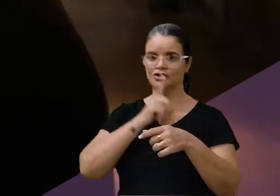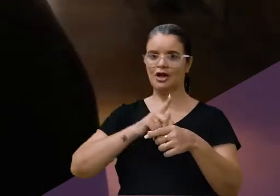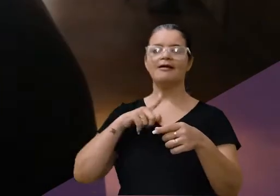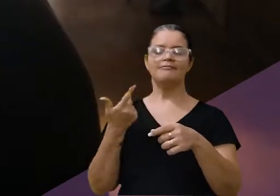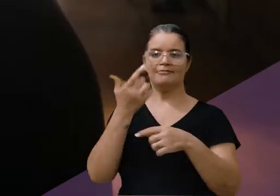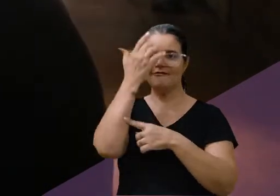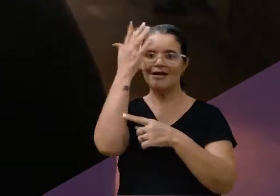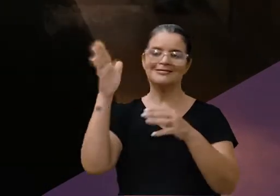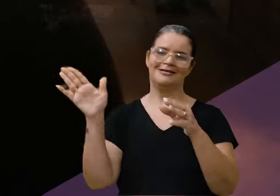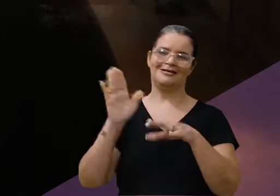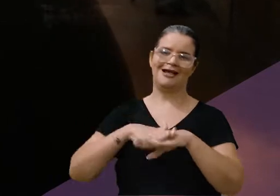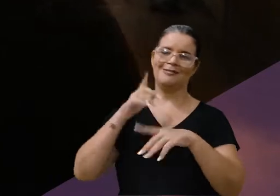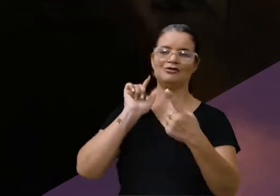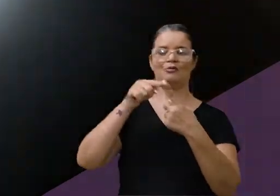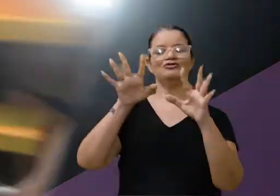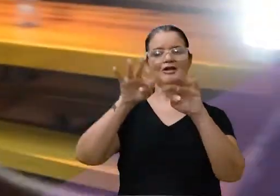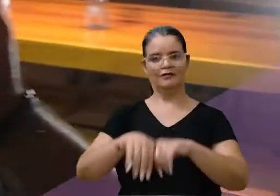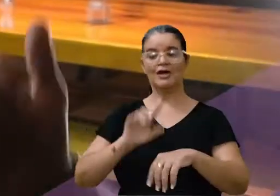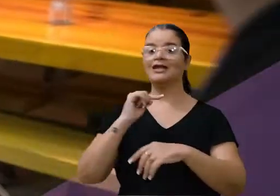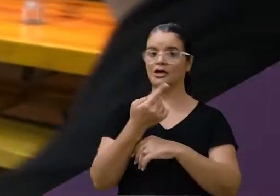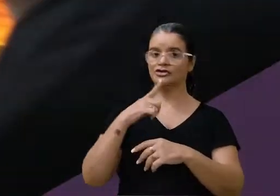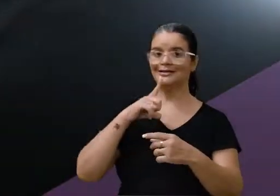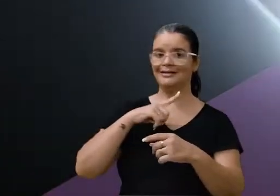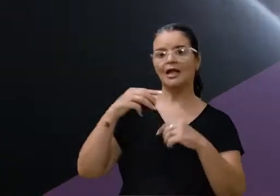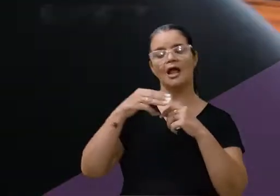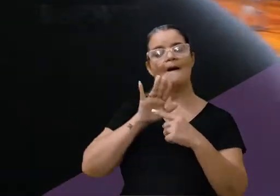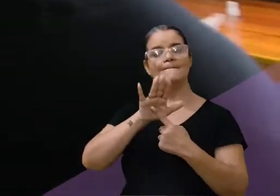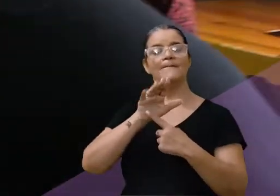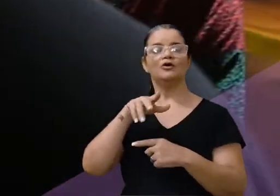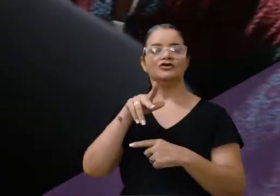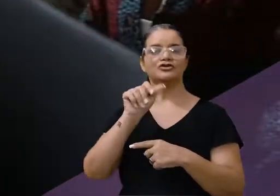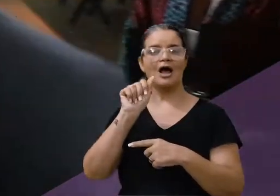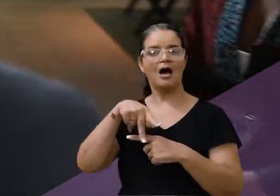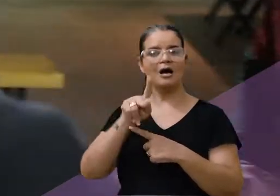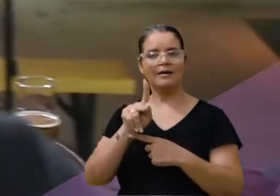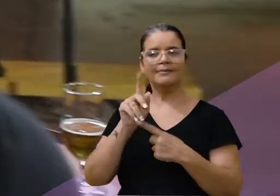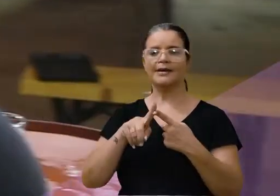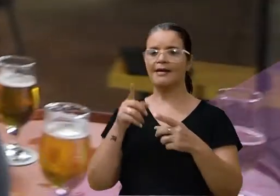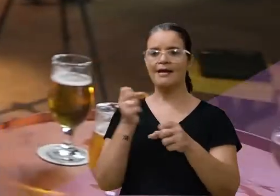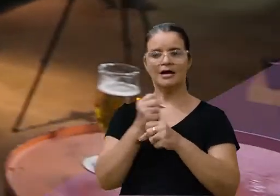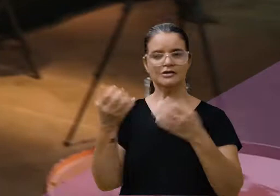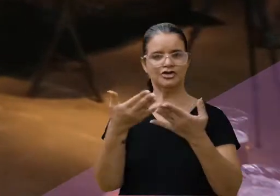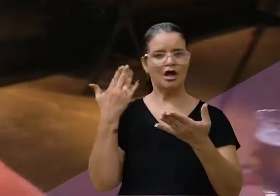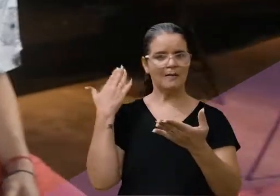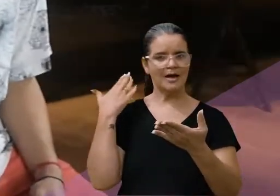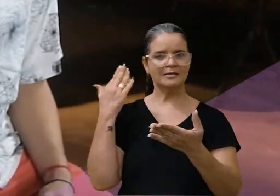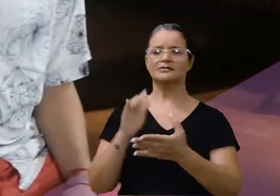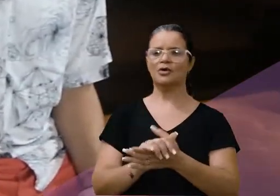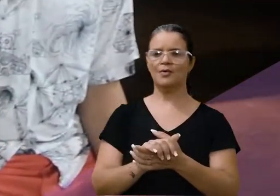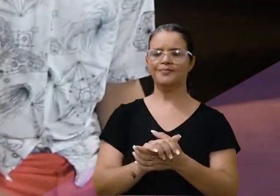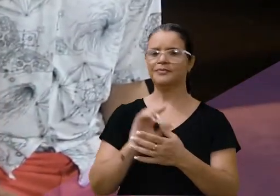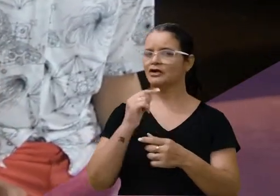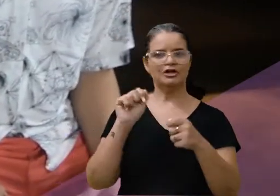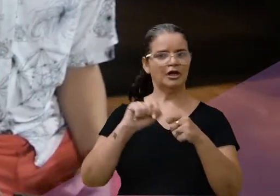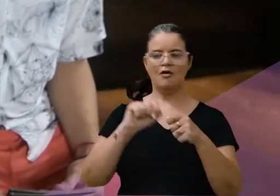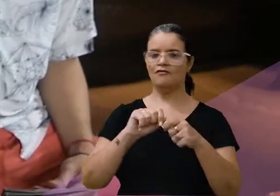mais facilidade no seu objetivo final. E a gente tem a Mostra AMP, que até este ano que passou, que a gente